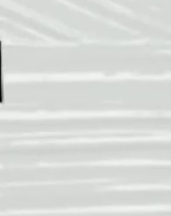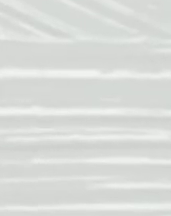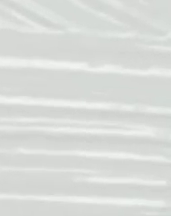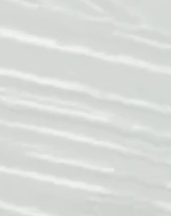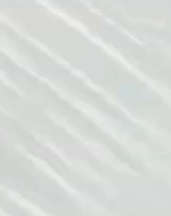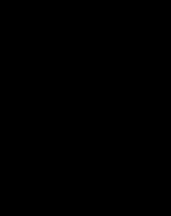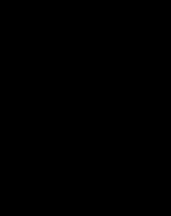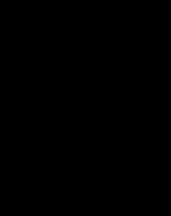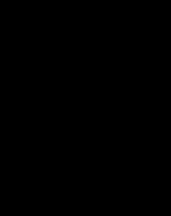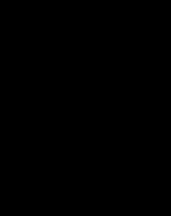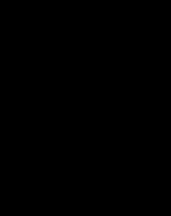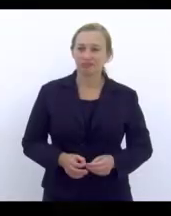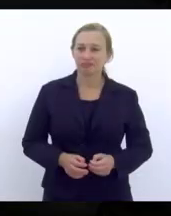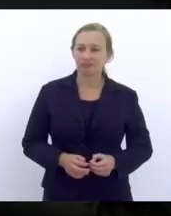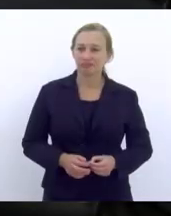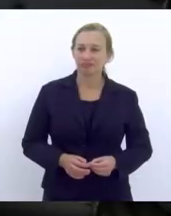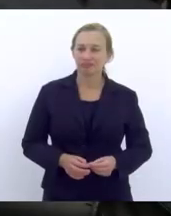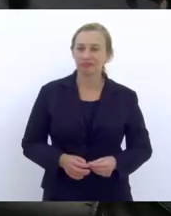gente!